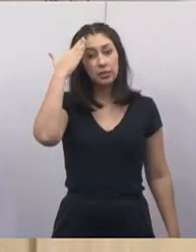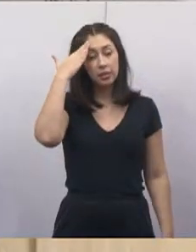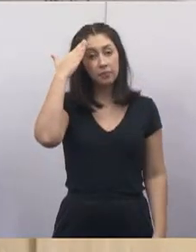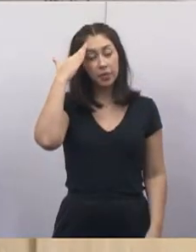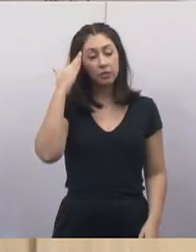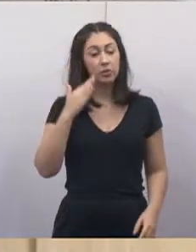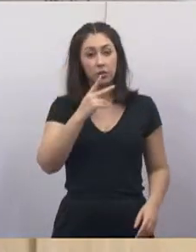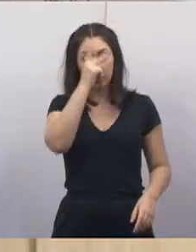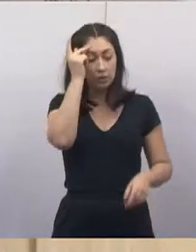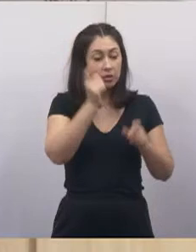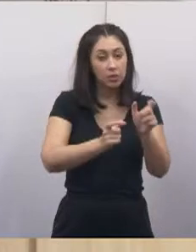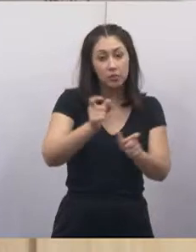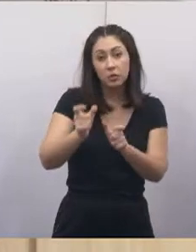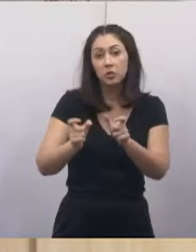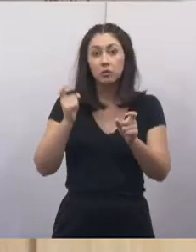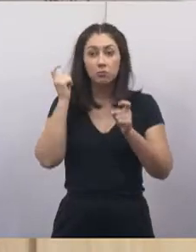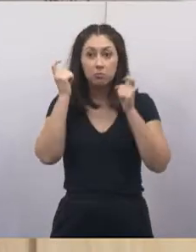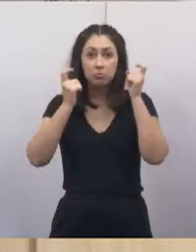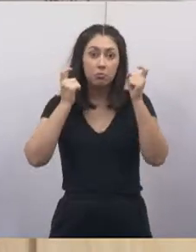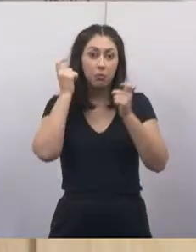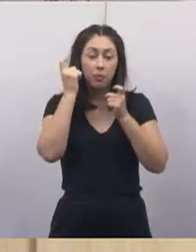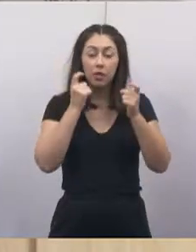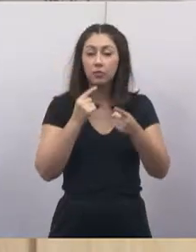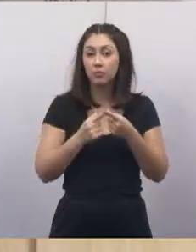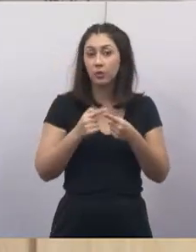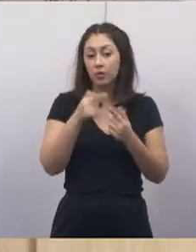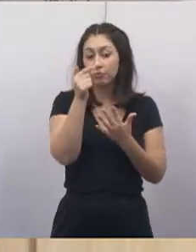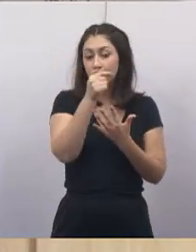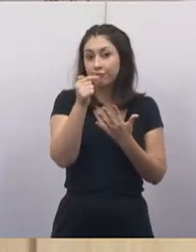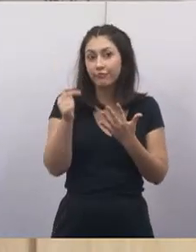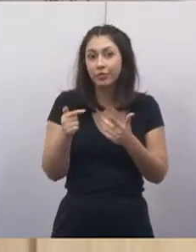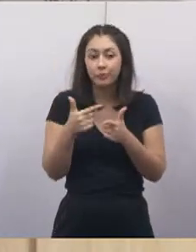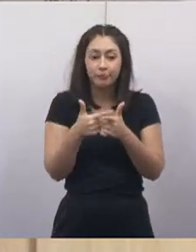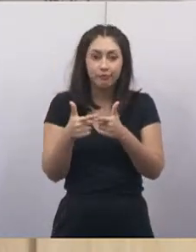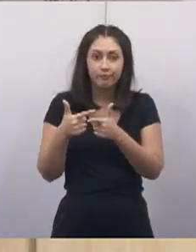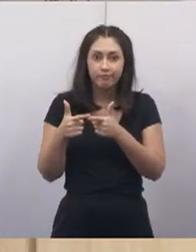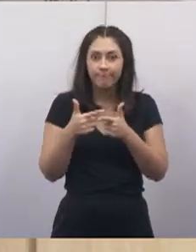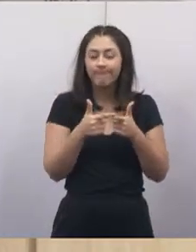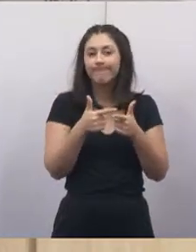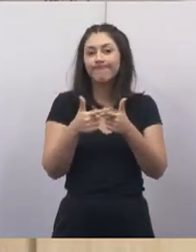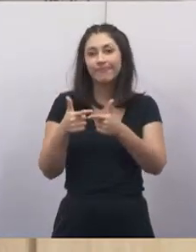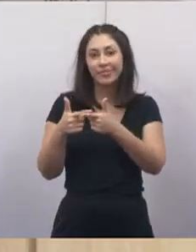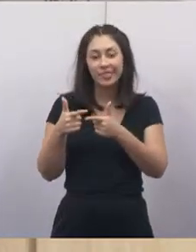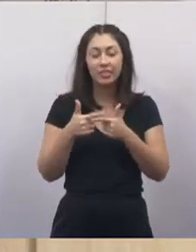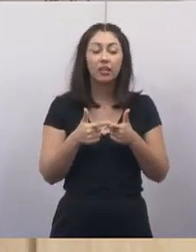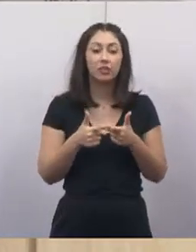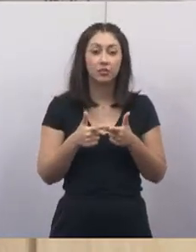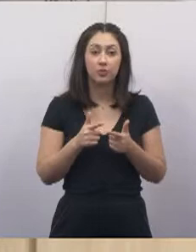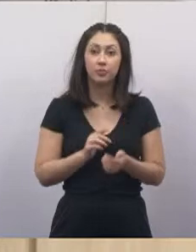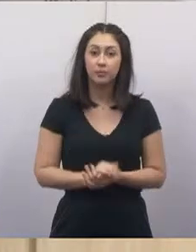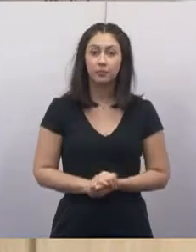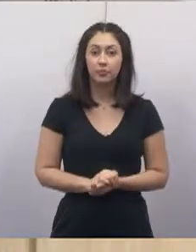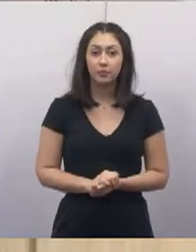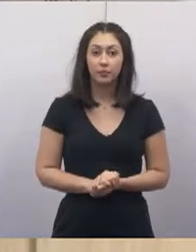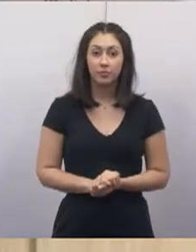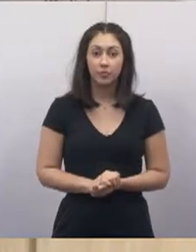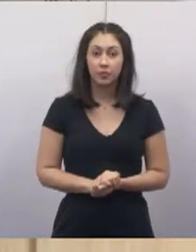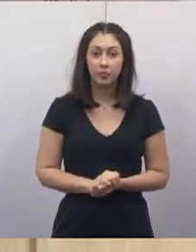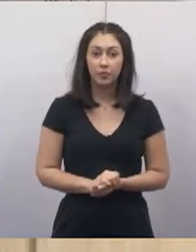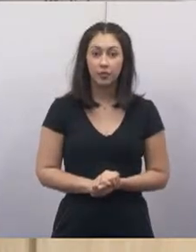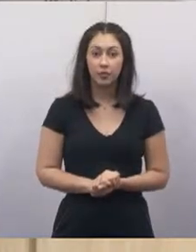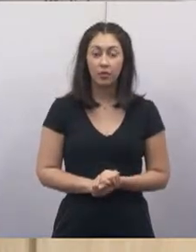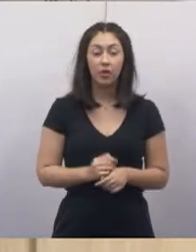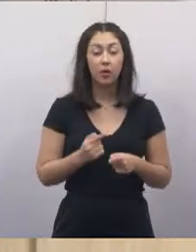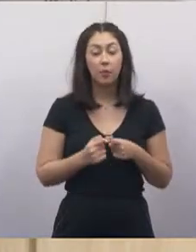dos munícipes quanto ao aumento da demanda na referida unidade de saúde, vez que a